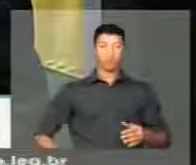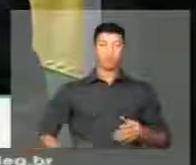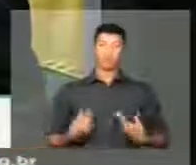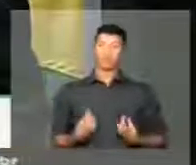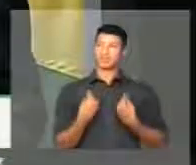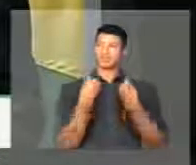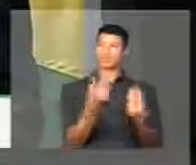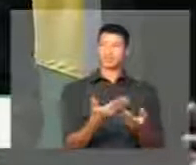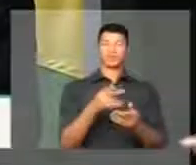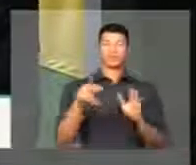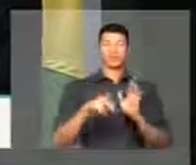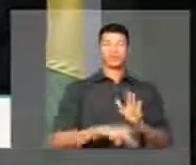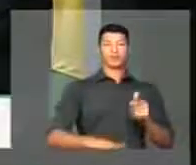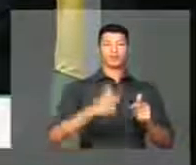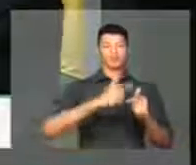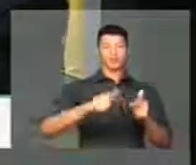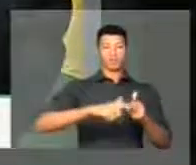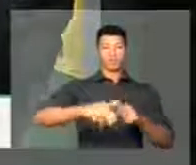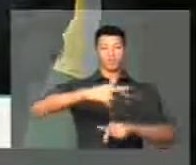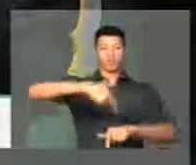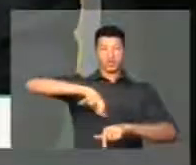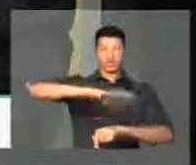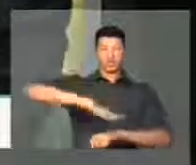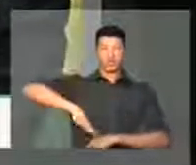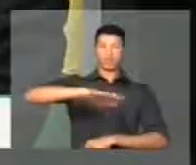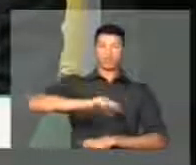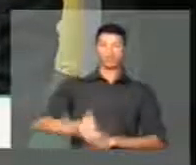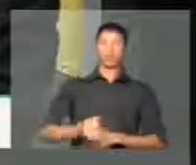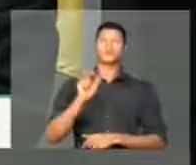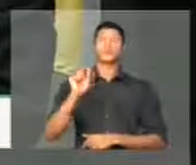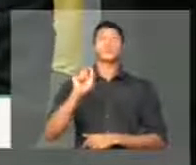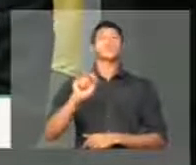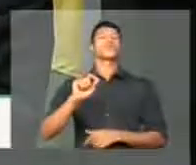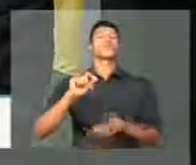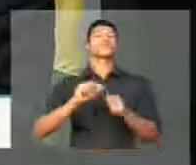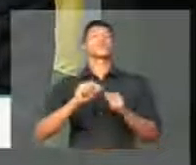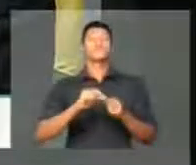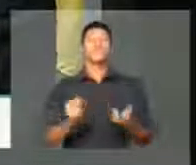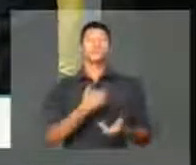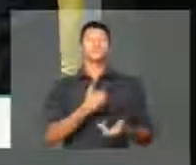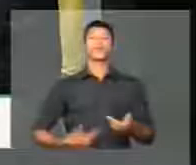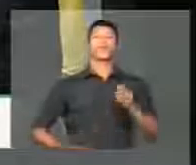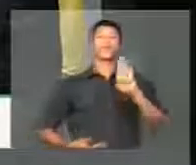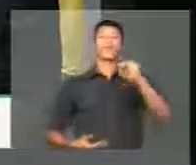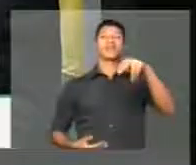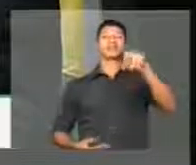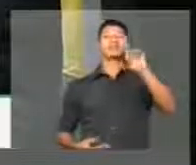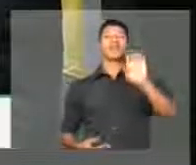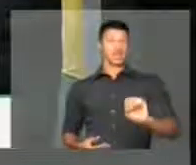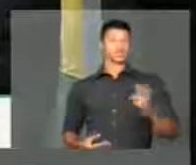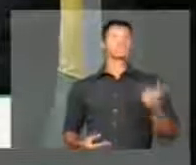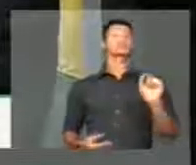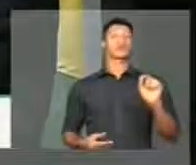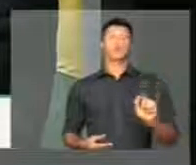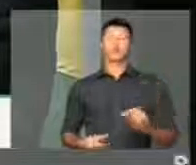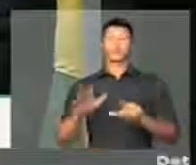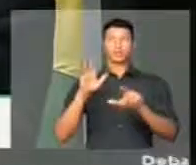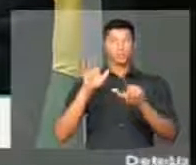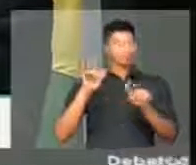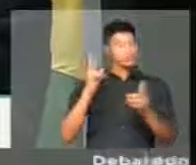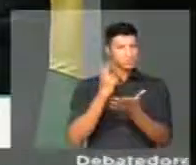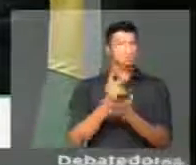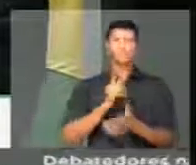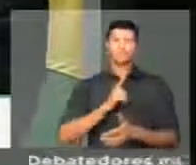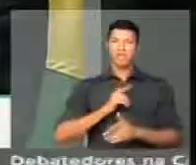dá ao problema regional. O que é que fez o BNDES? Além de ter